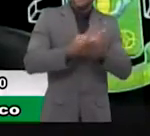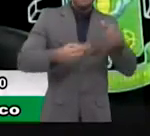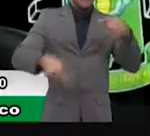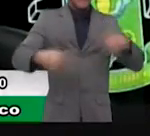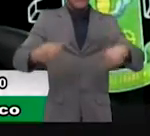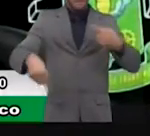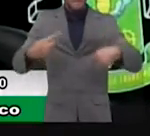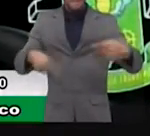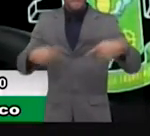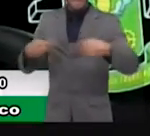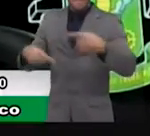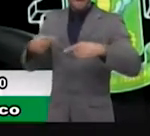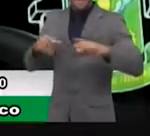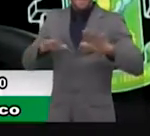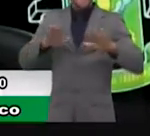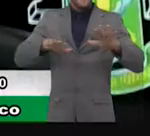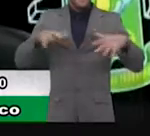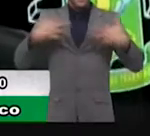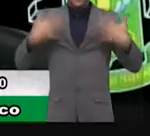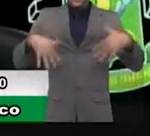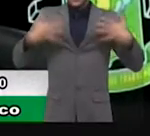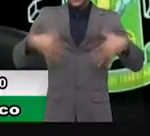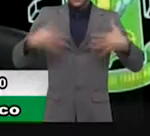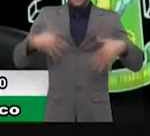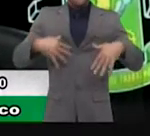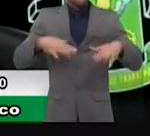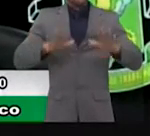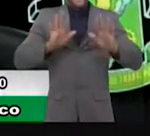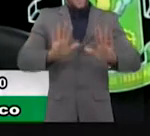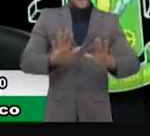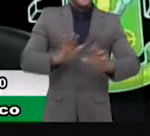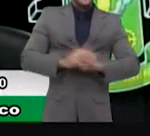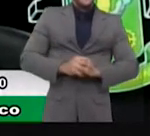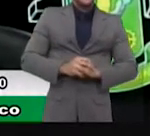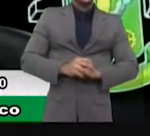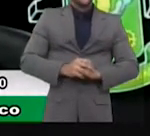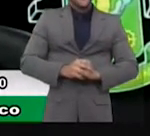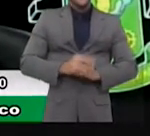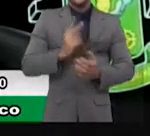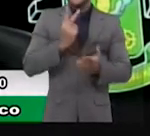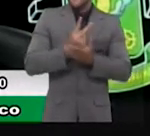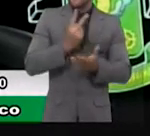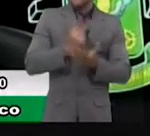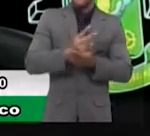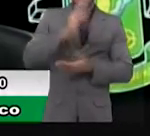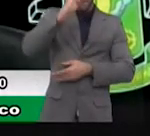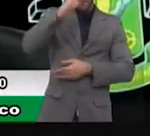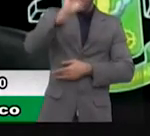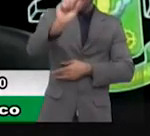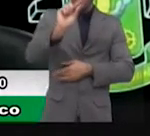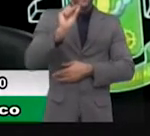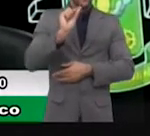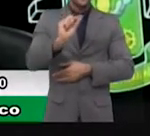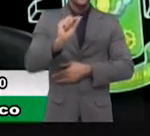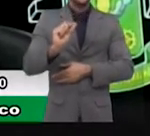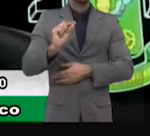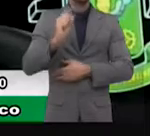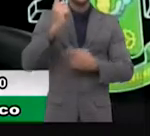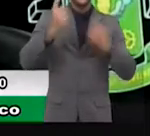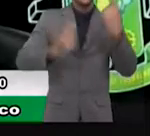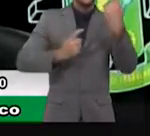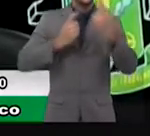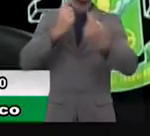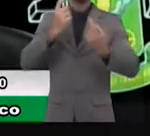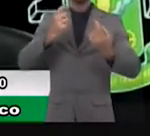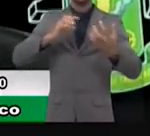vezes acalorado, mas era sempre pensando em trazer e